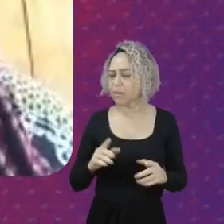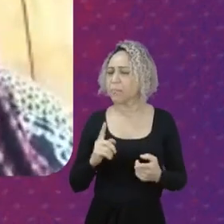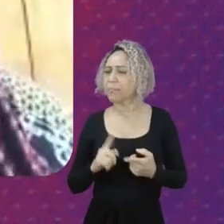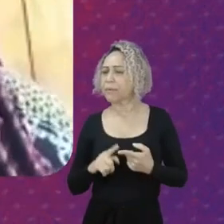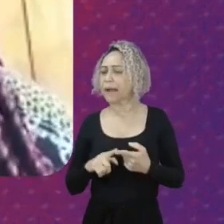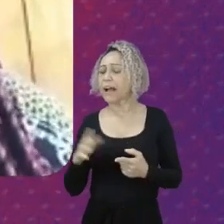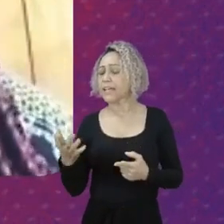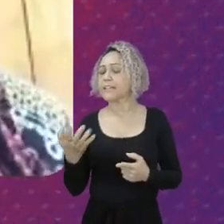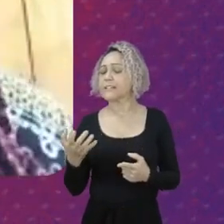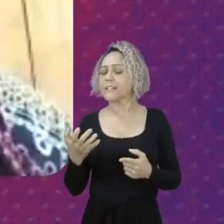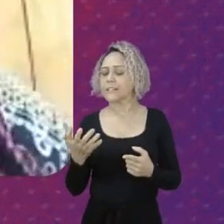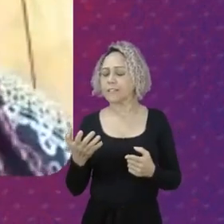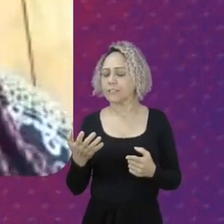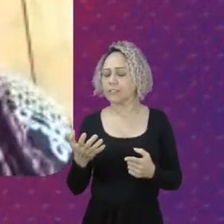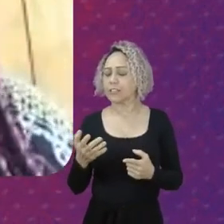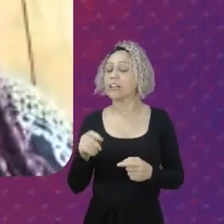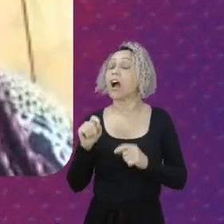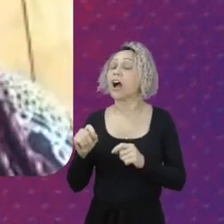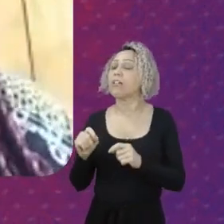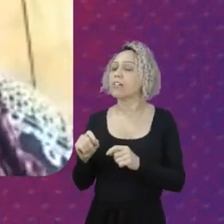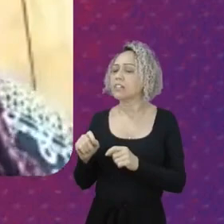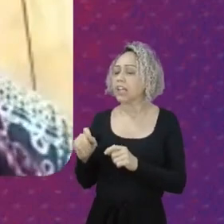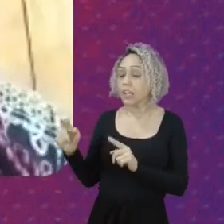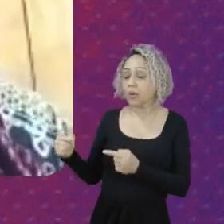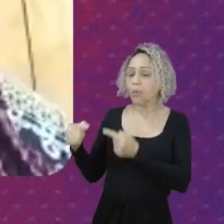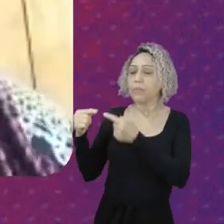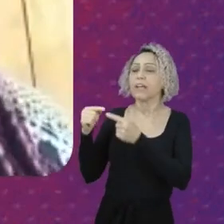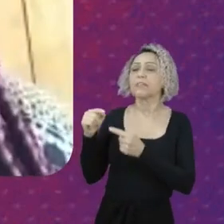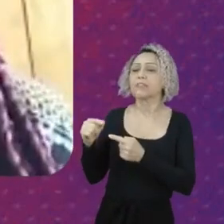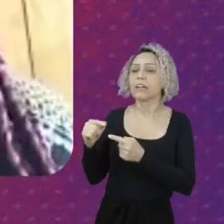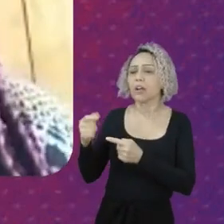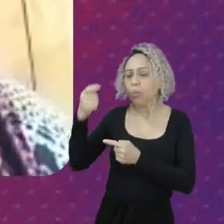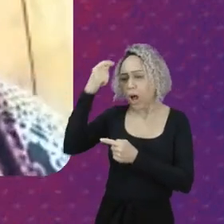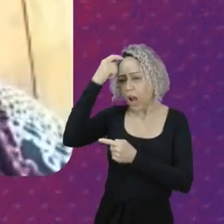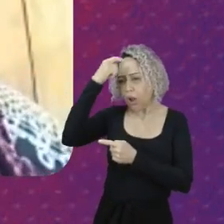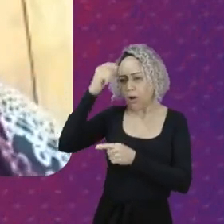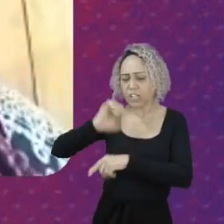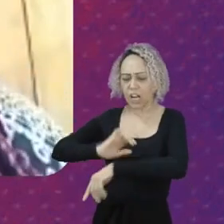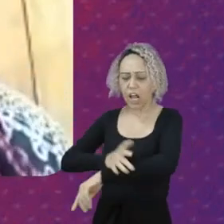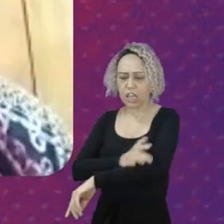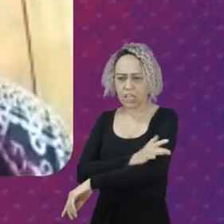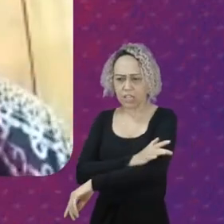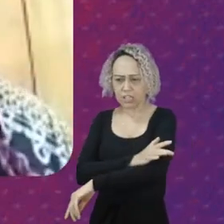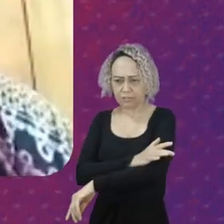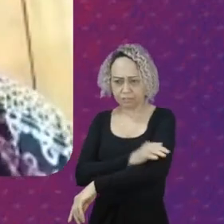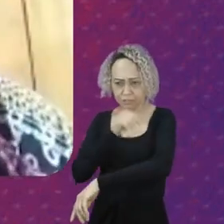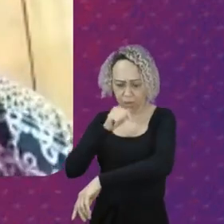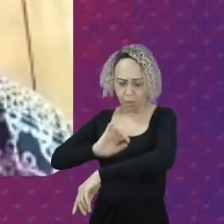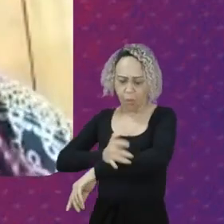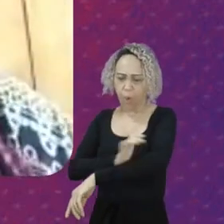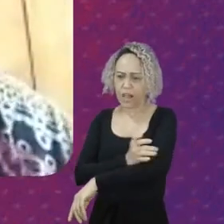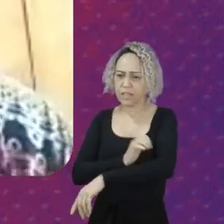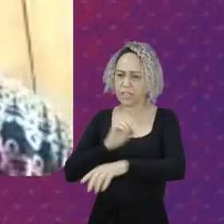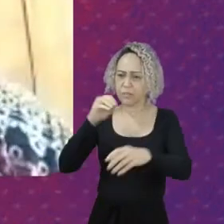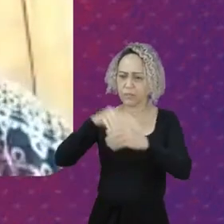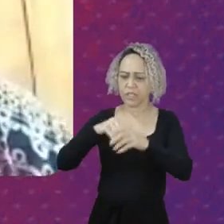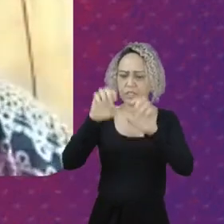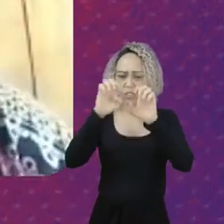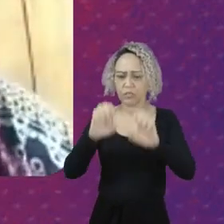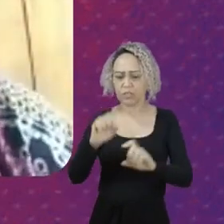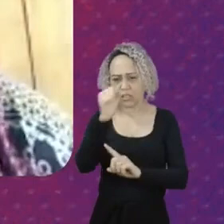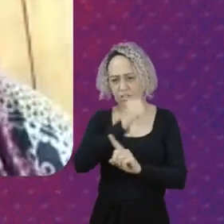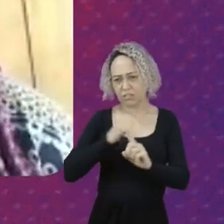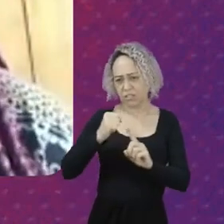lógica racista. A gente não pode descolar o racismo estrutural decorrente da própria formação